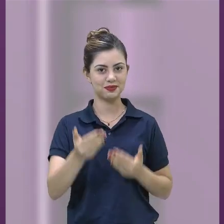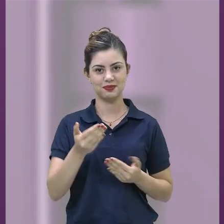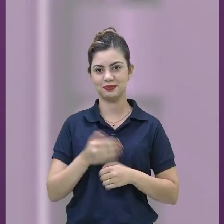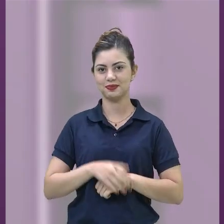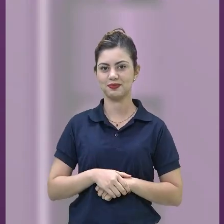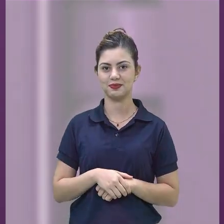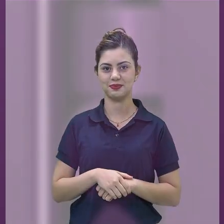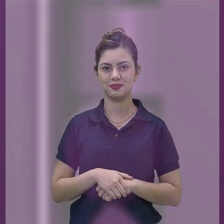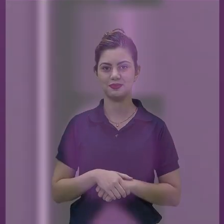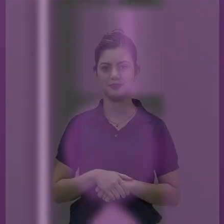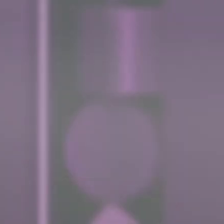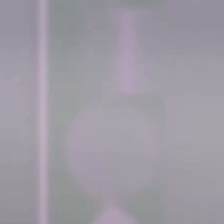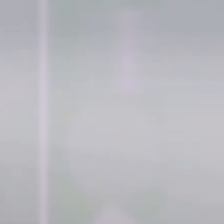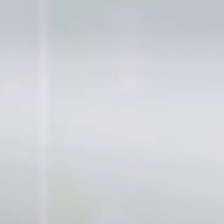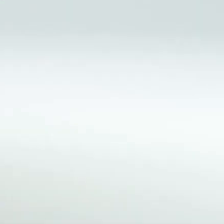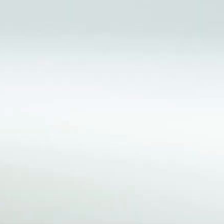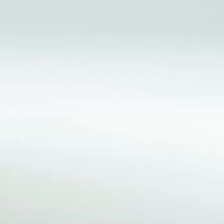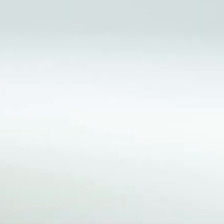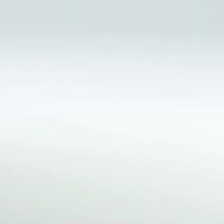nossa aula.